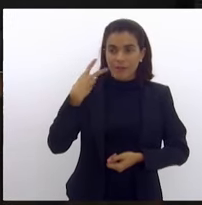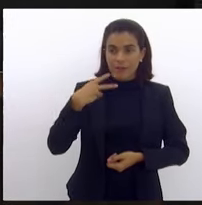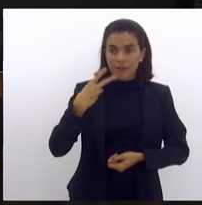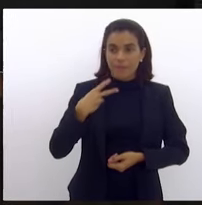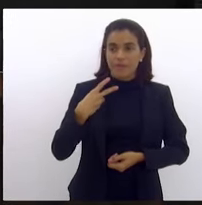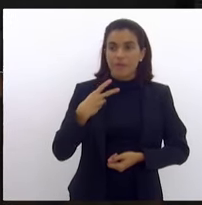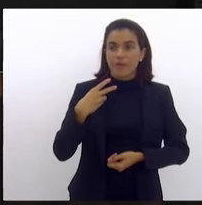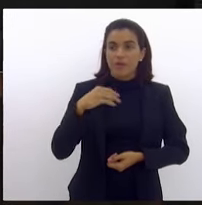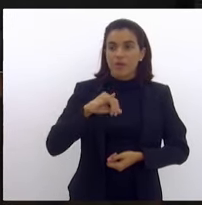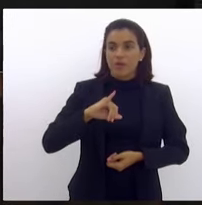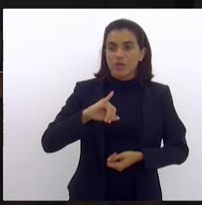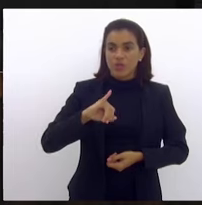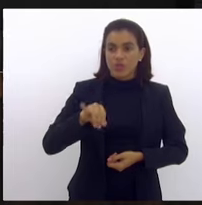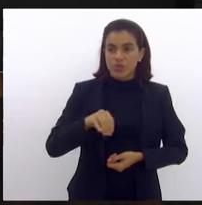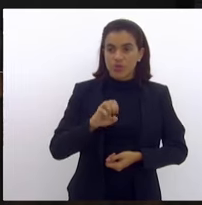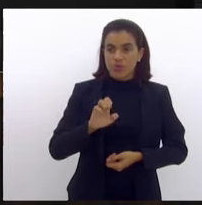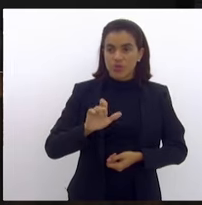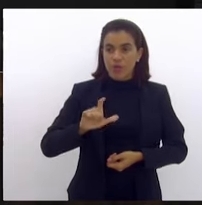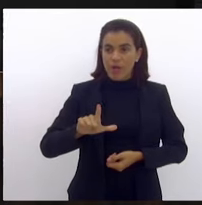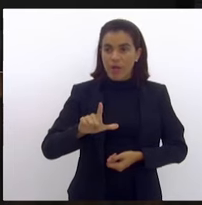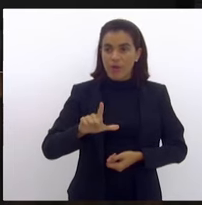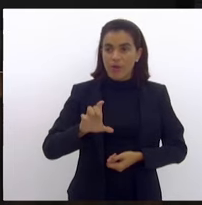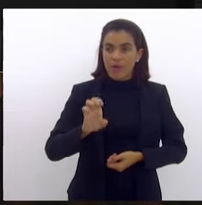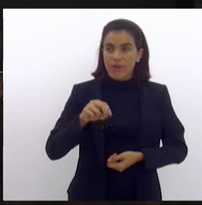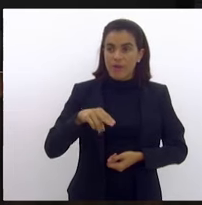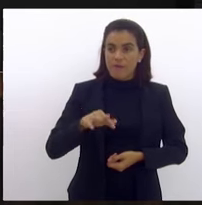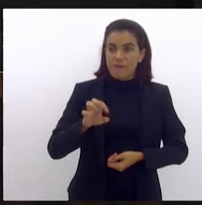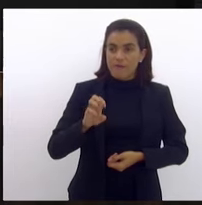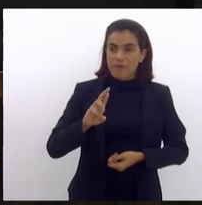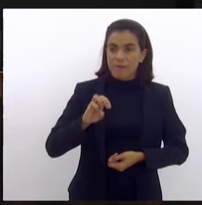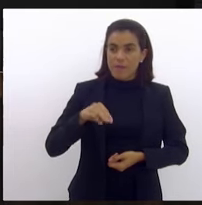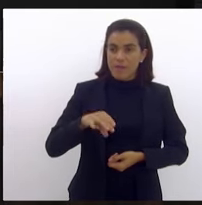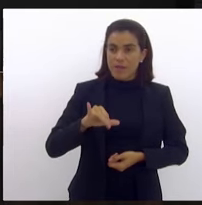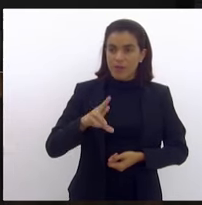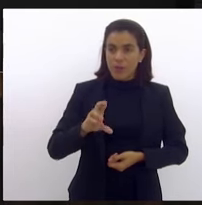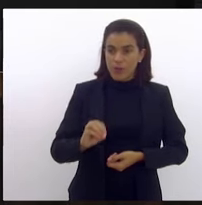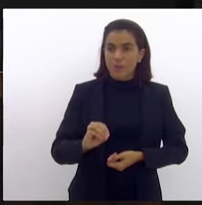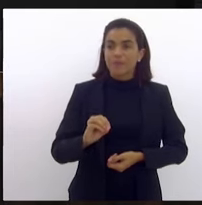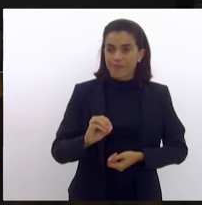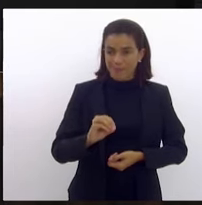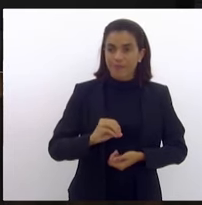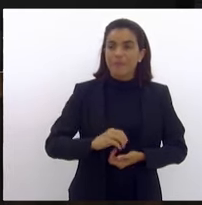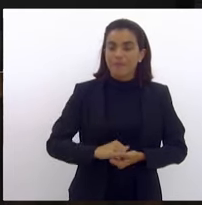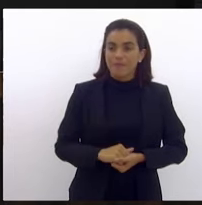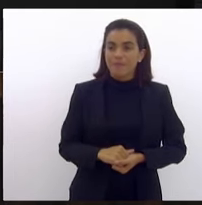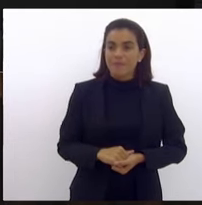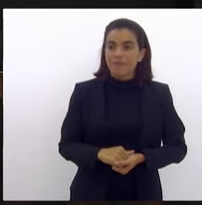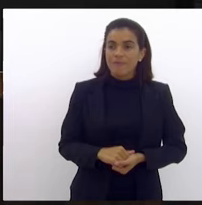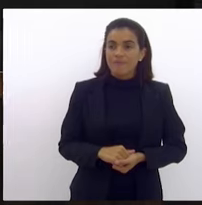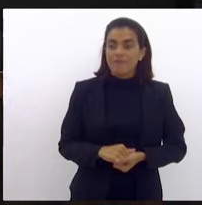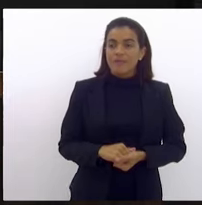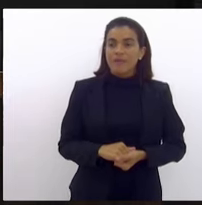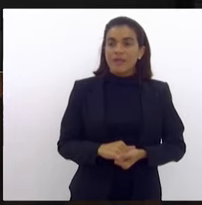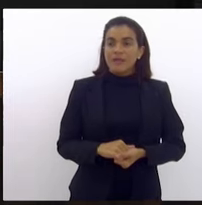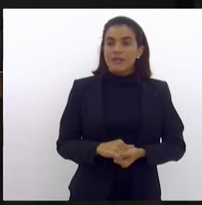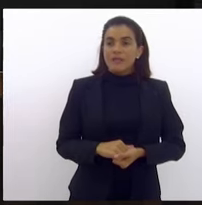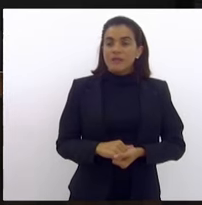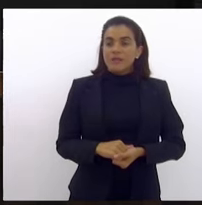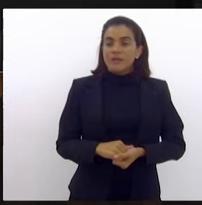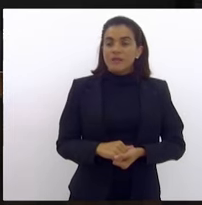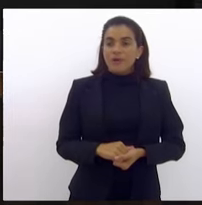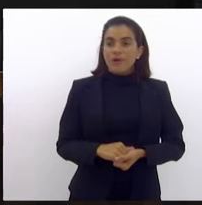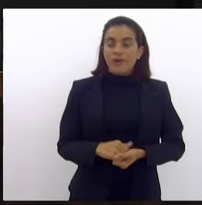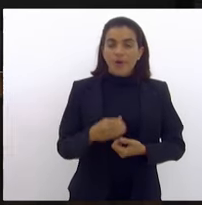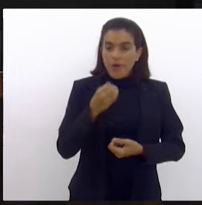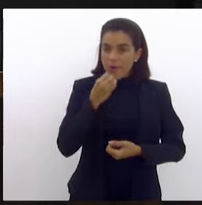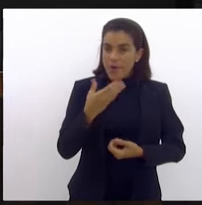Enfermeiro de Talva, está aqui conosco, seja bem-vindo. Meu conterrâneo também, vereador Bruno Pezão, está sentadinho ali à minha direita.